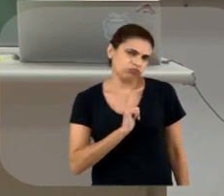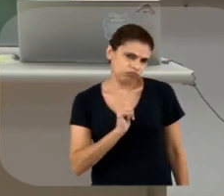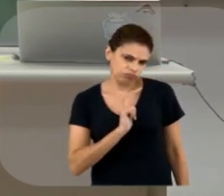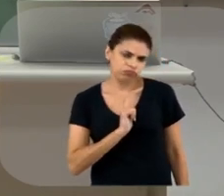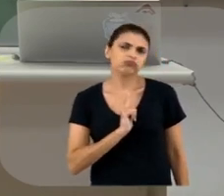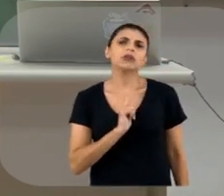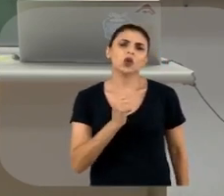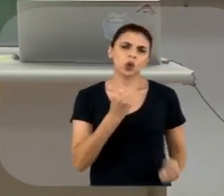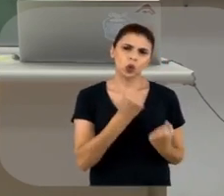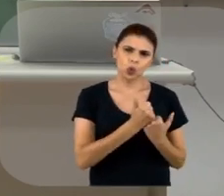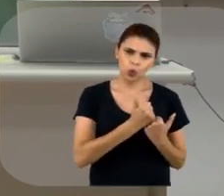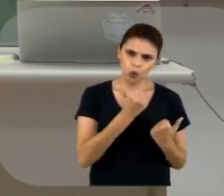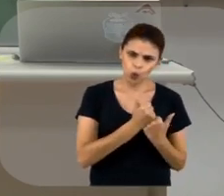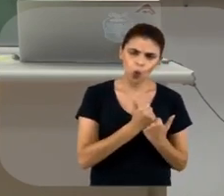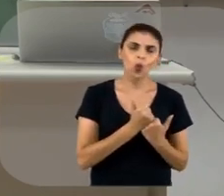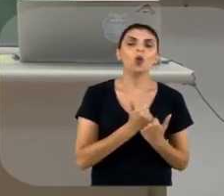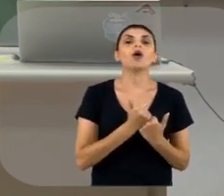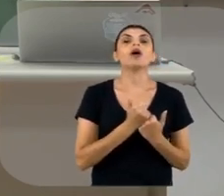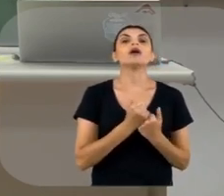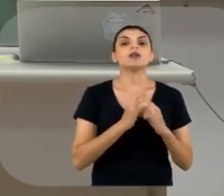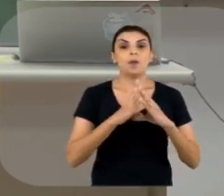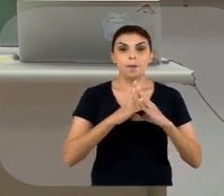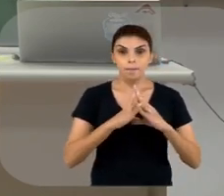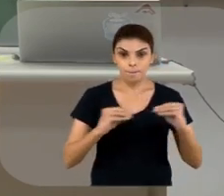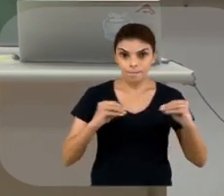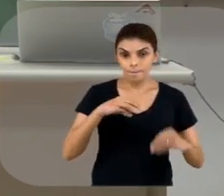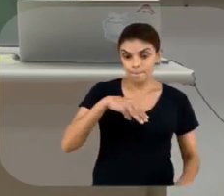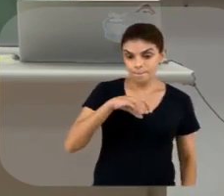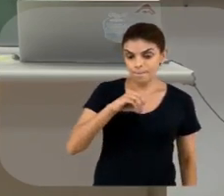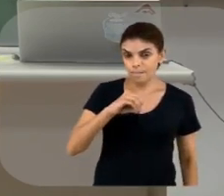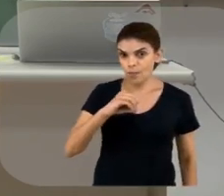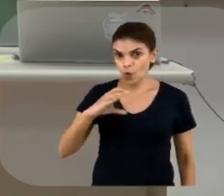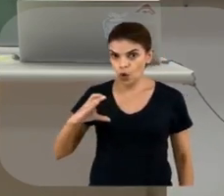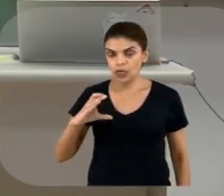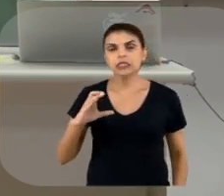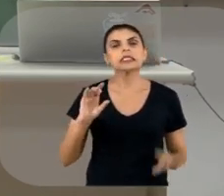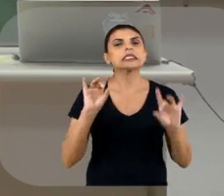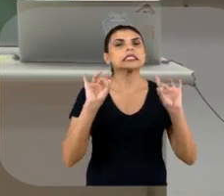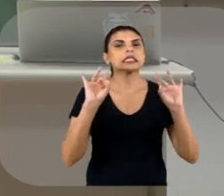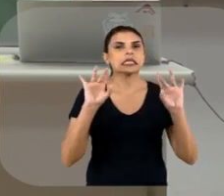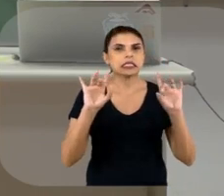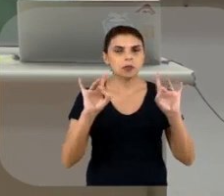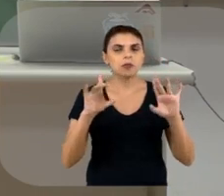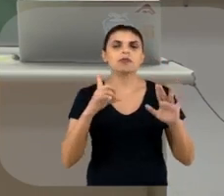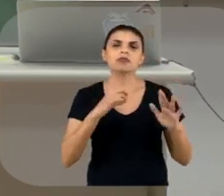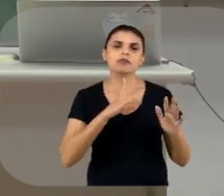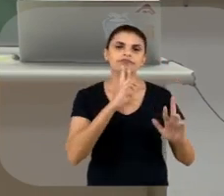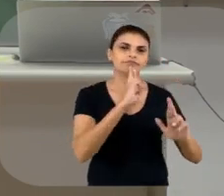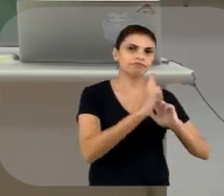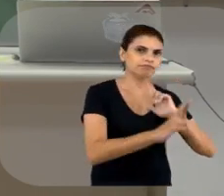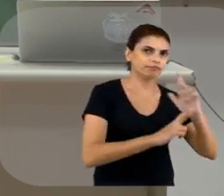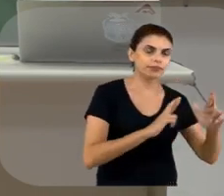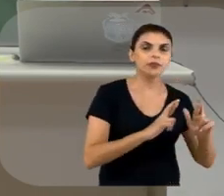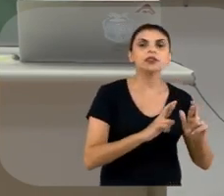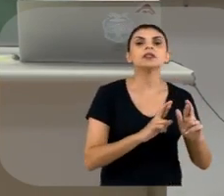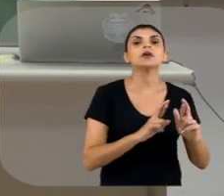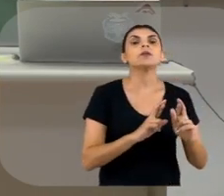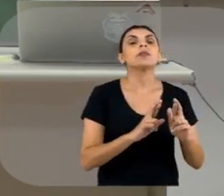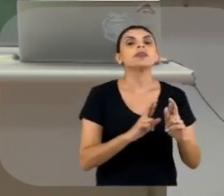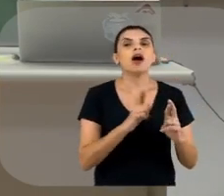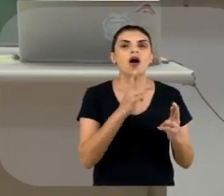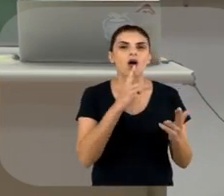ter um tutor. Então, para o MOOC em especial, ali, né, esse último ponto, a gente não tem